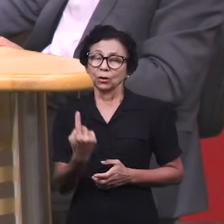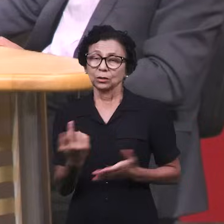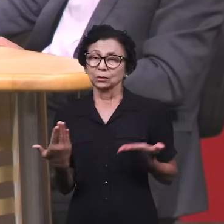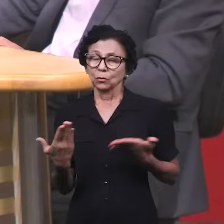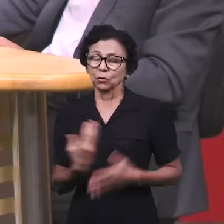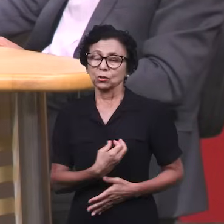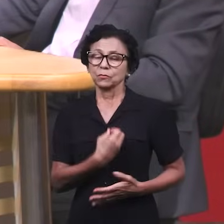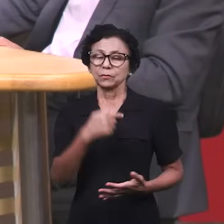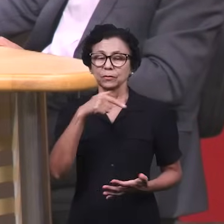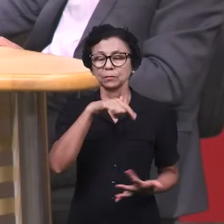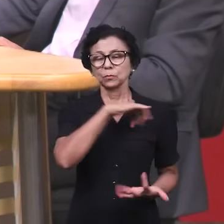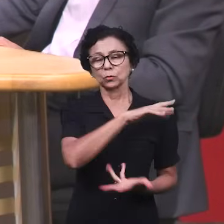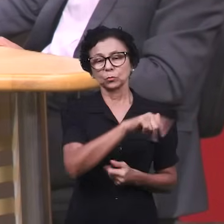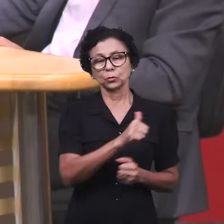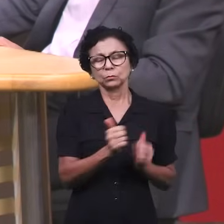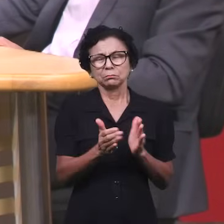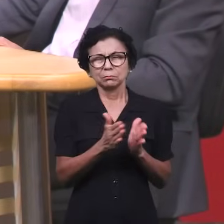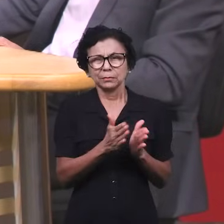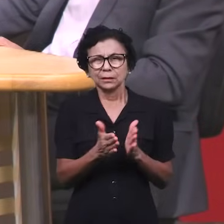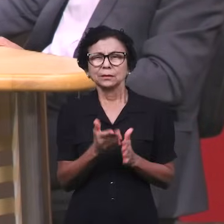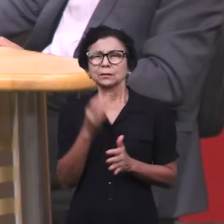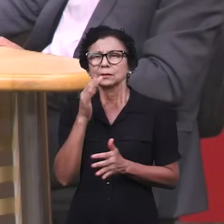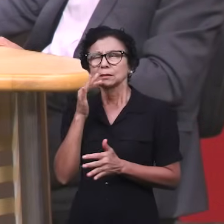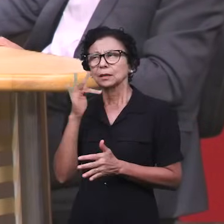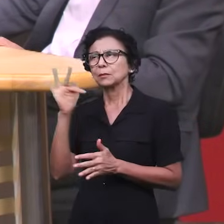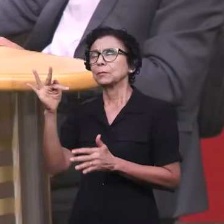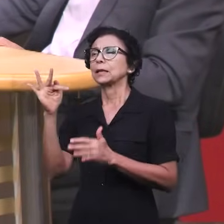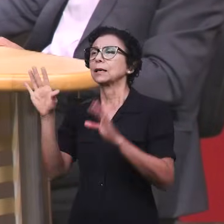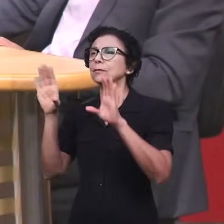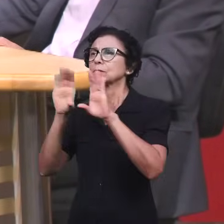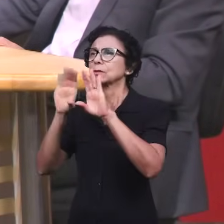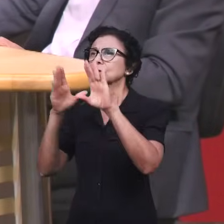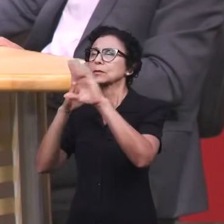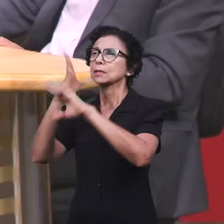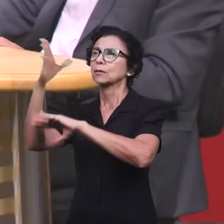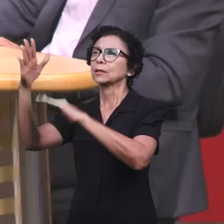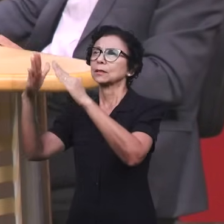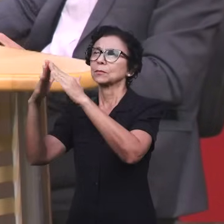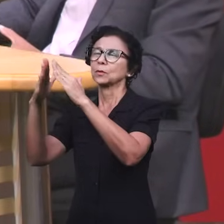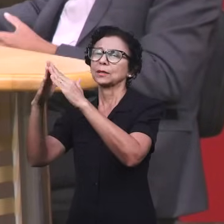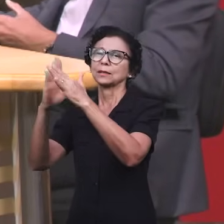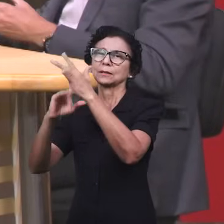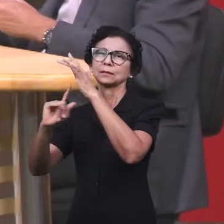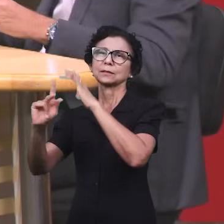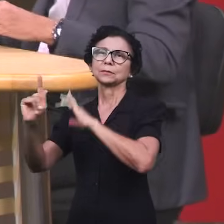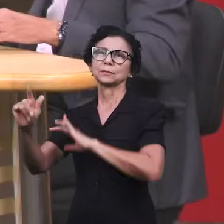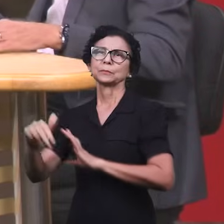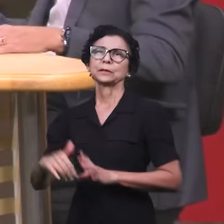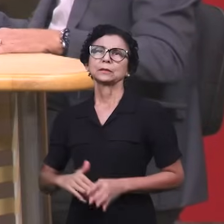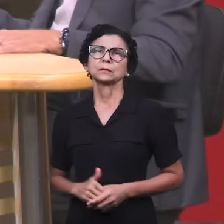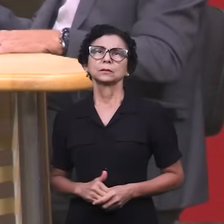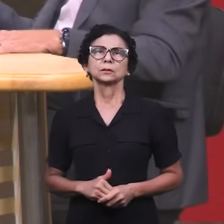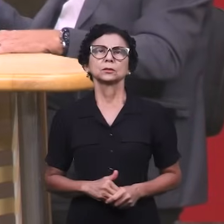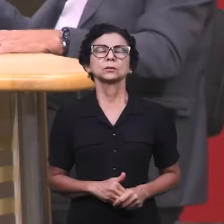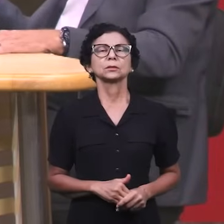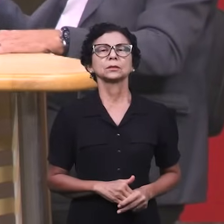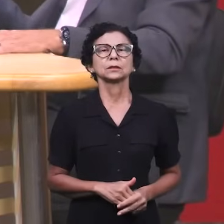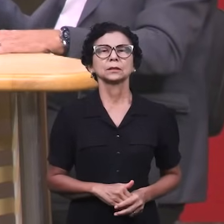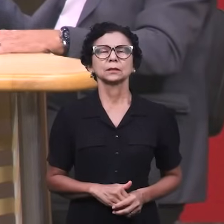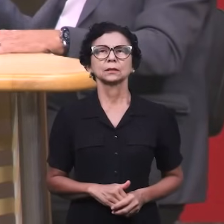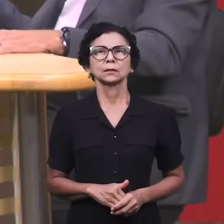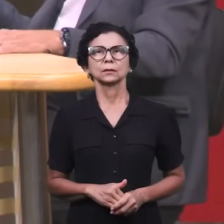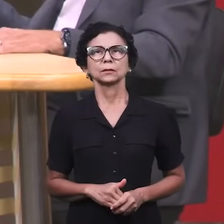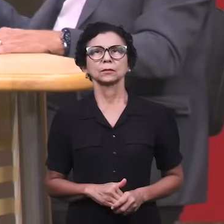o todo poderoso né as tendas de quedar como o senhor compara a igreja ali em Cantares e o grande destaque que o senhor dá